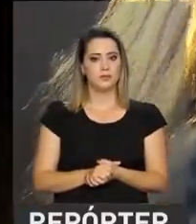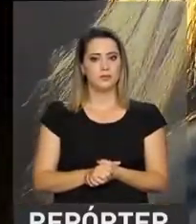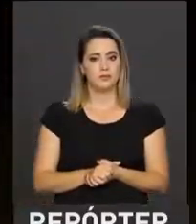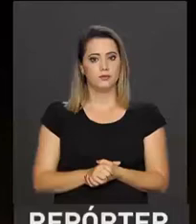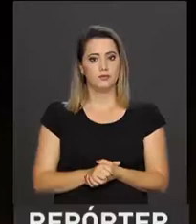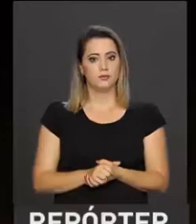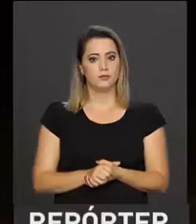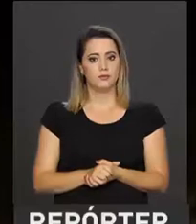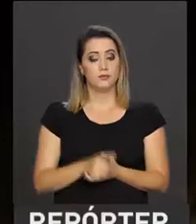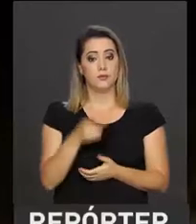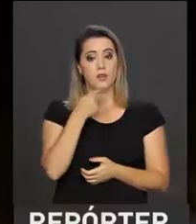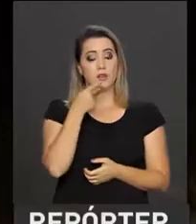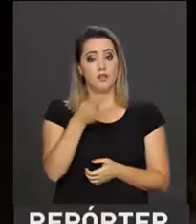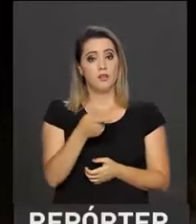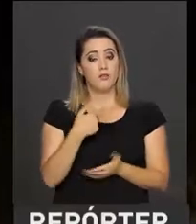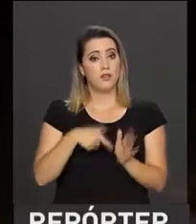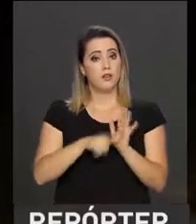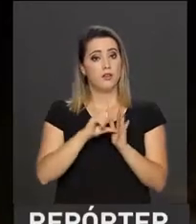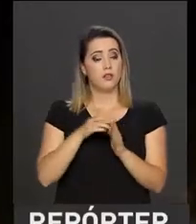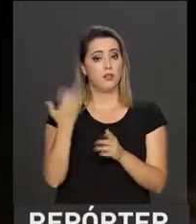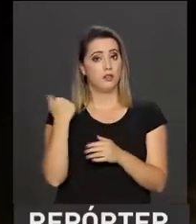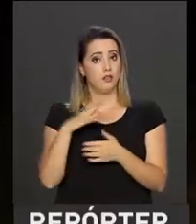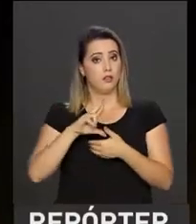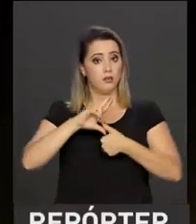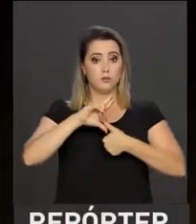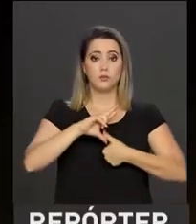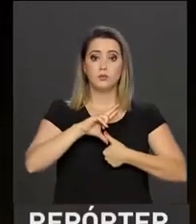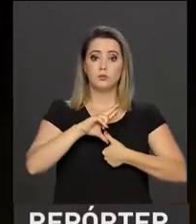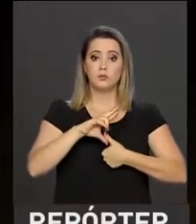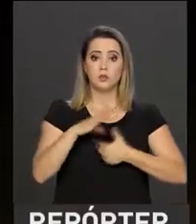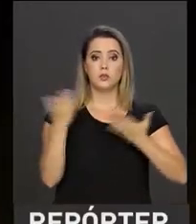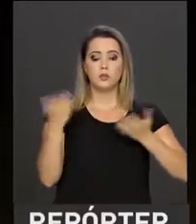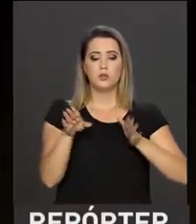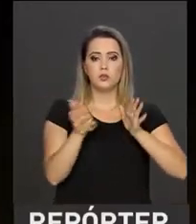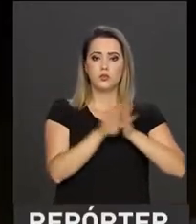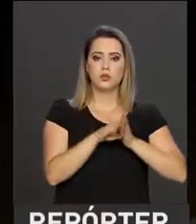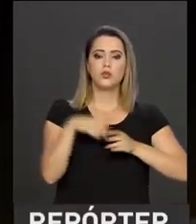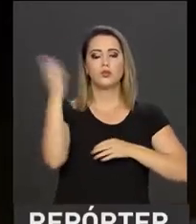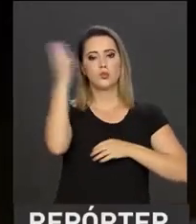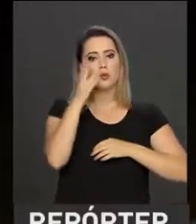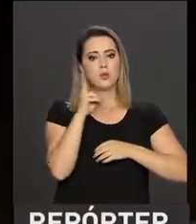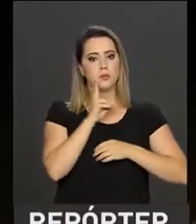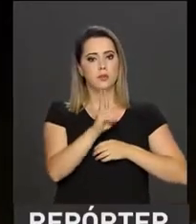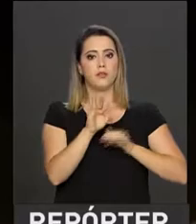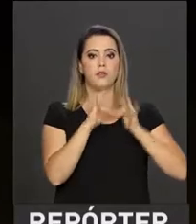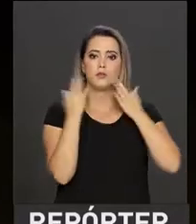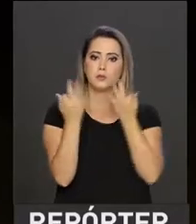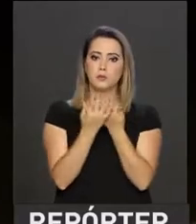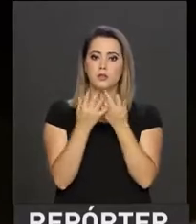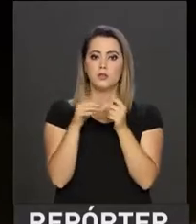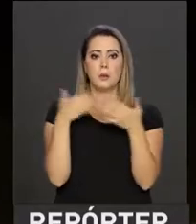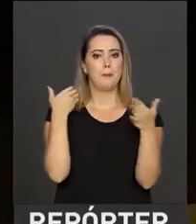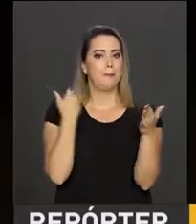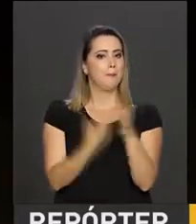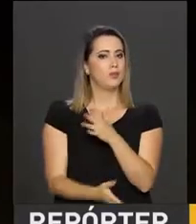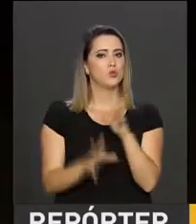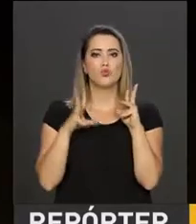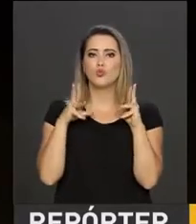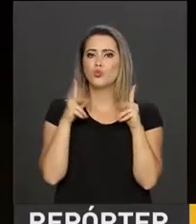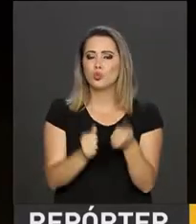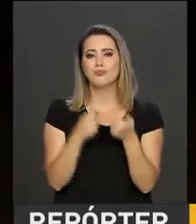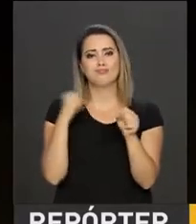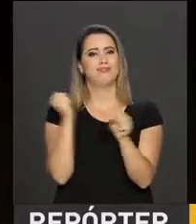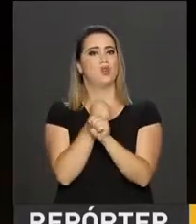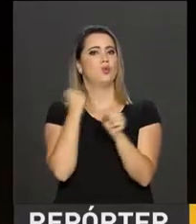ela que dias antes morava na ilha de samar tim e veio ao brasil para rever familiares eu perdi tudo tudo que